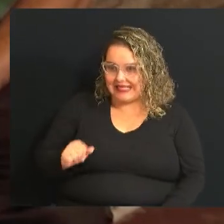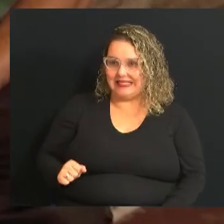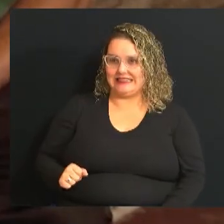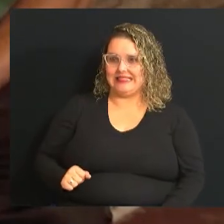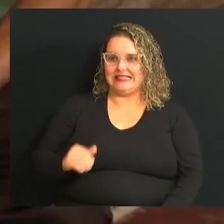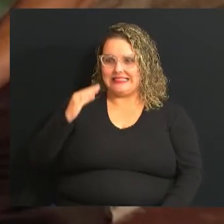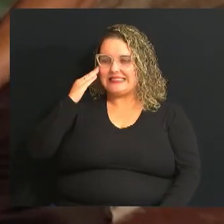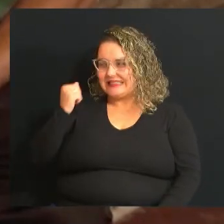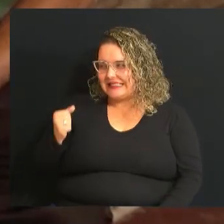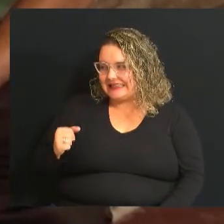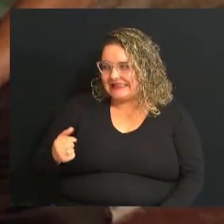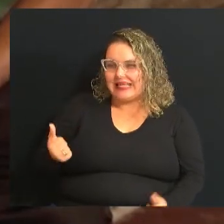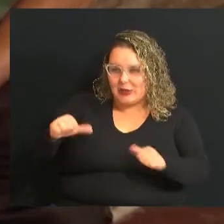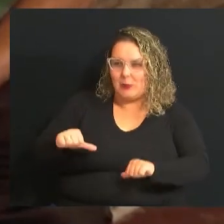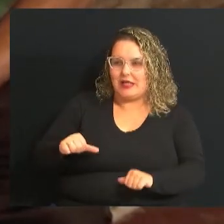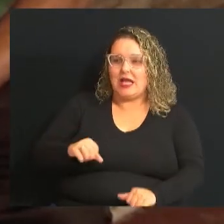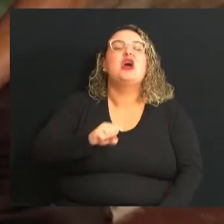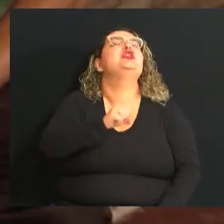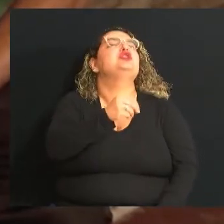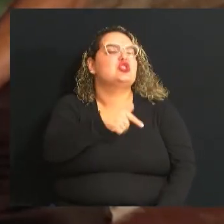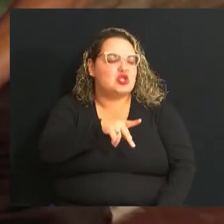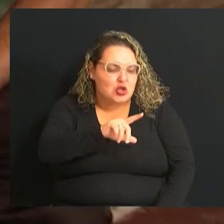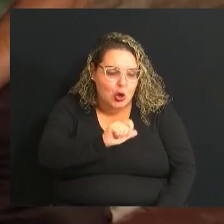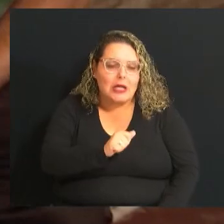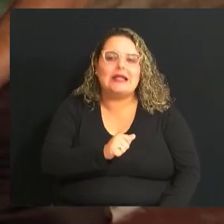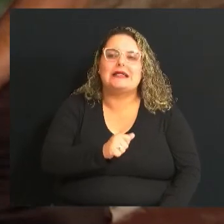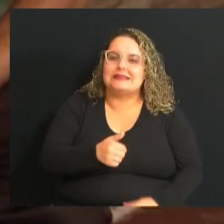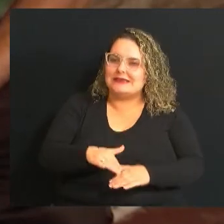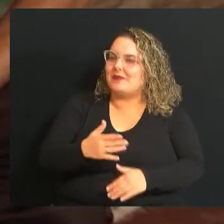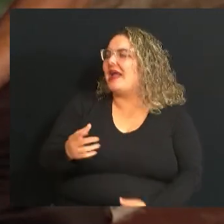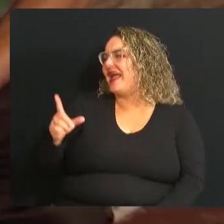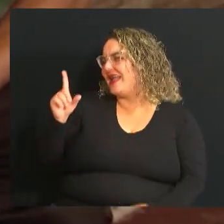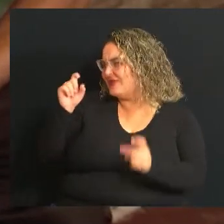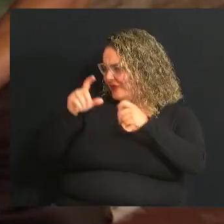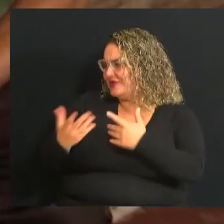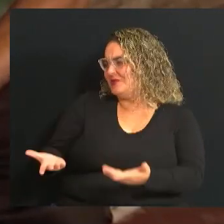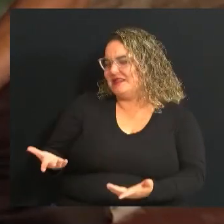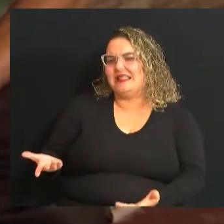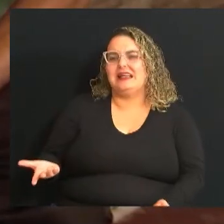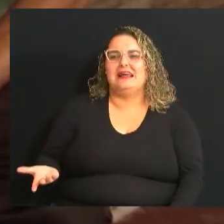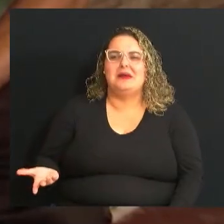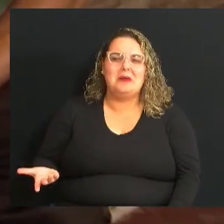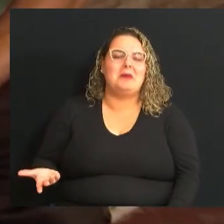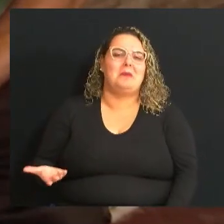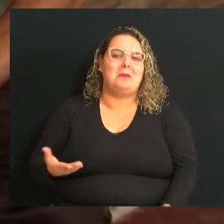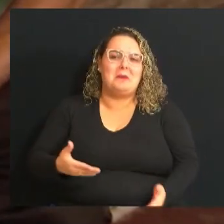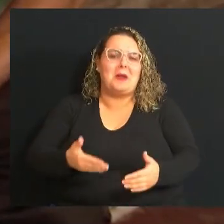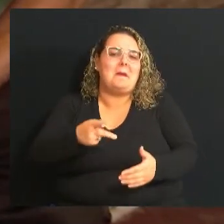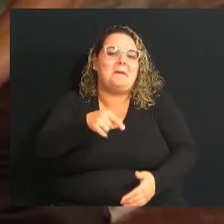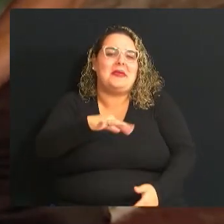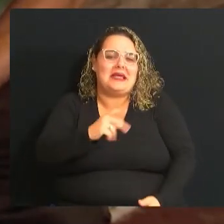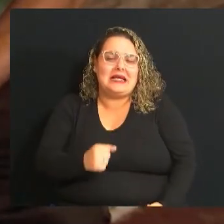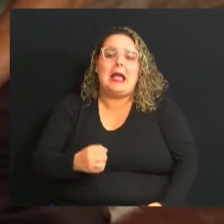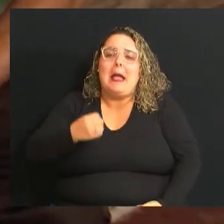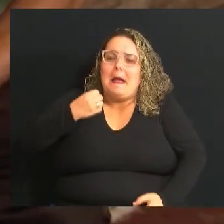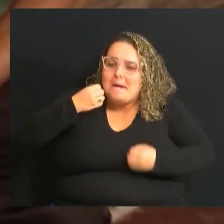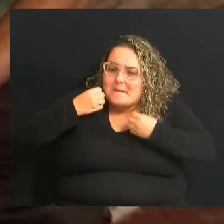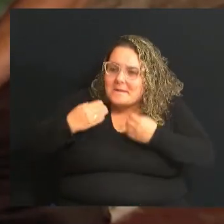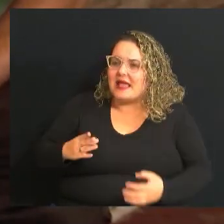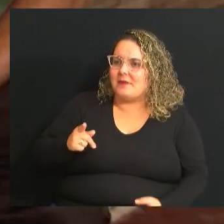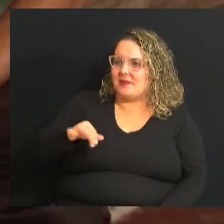depois de 2, 3 dias, não interessa. No nosso humilde pensamento, cabe dano